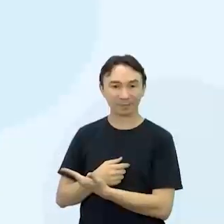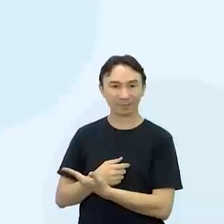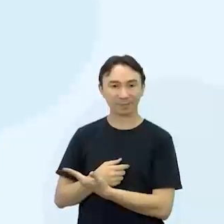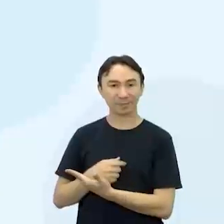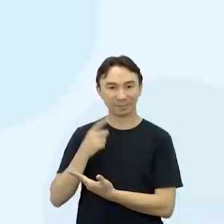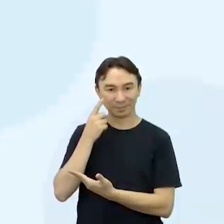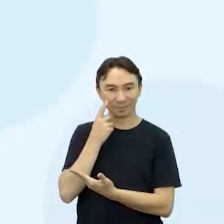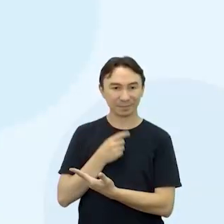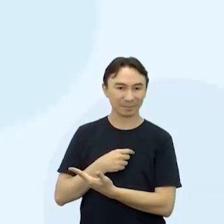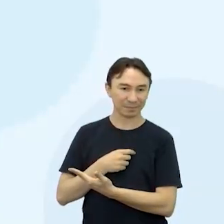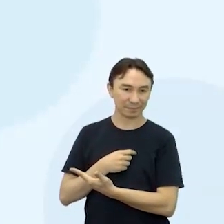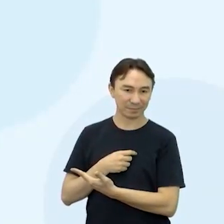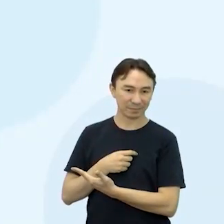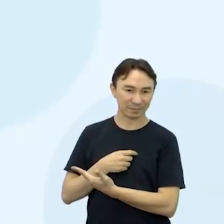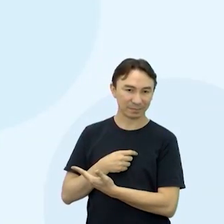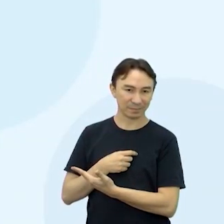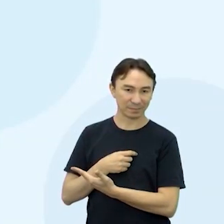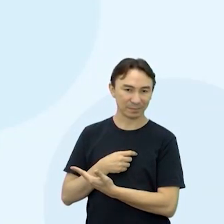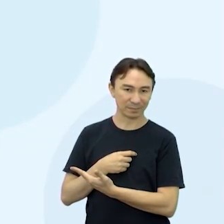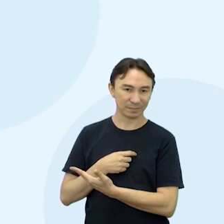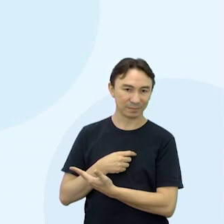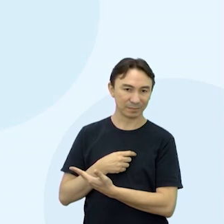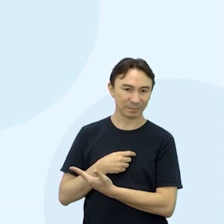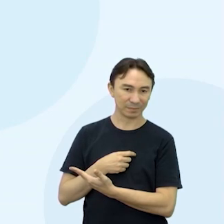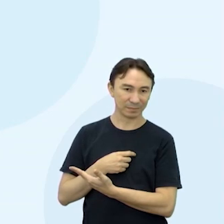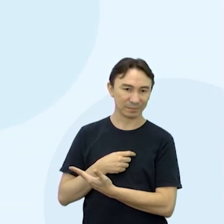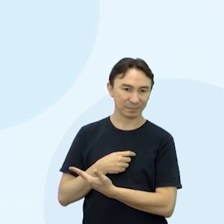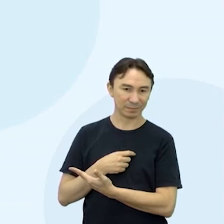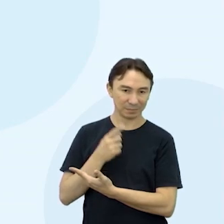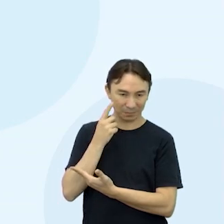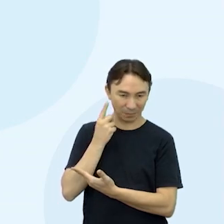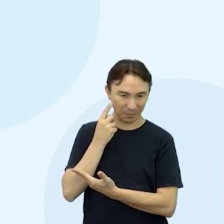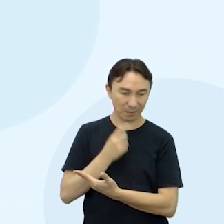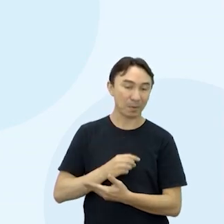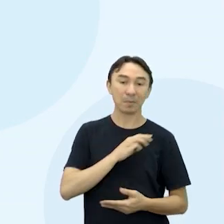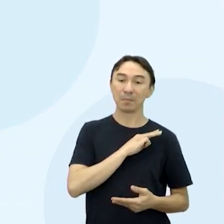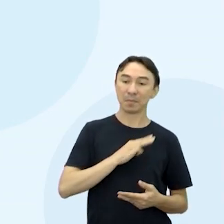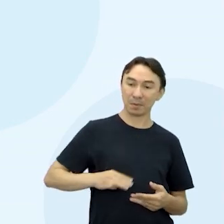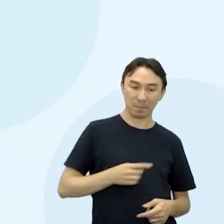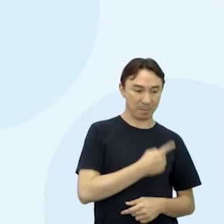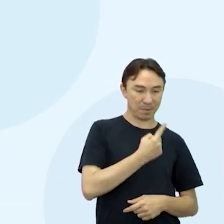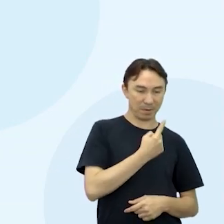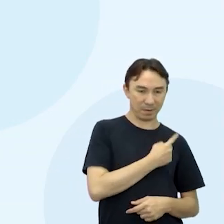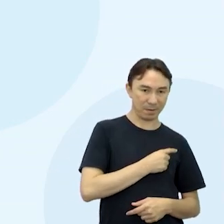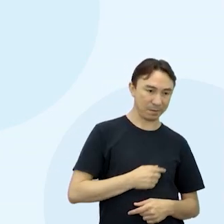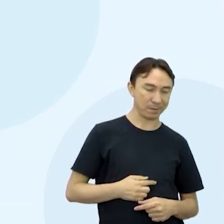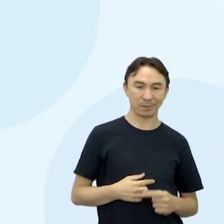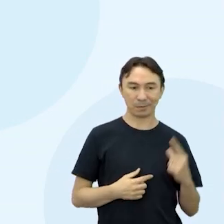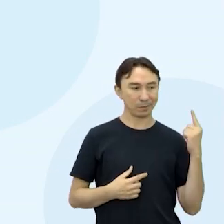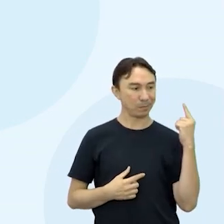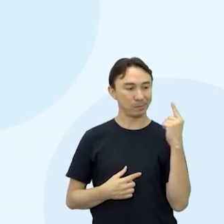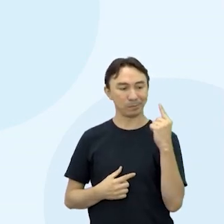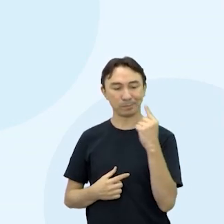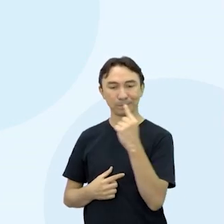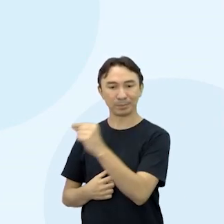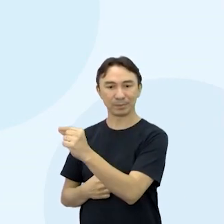olha só, o antigo primeiro-ministro, né, saindo e o Churchill chegando. Olha a cara de felicidade dele, tá